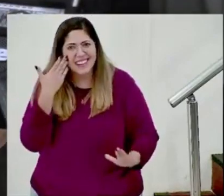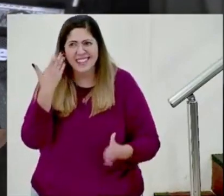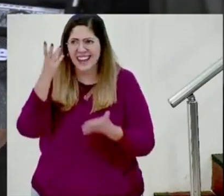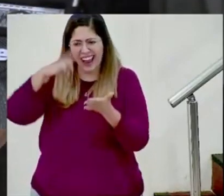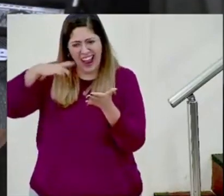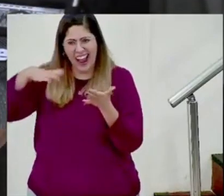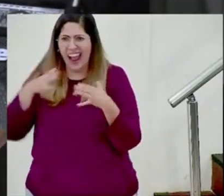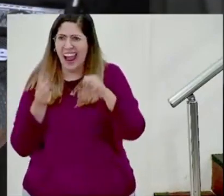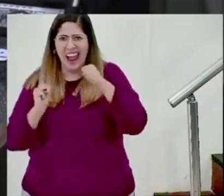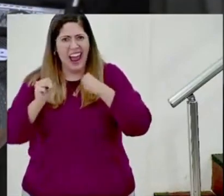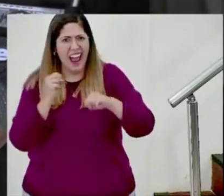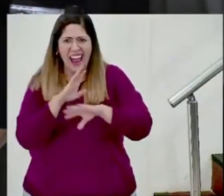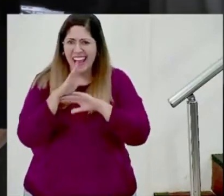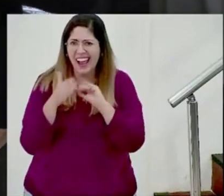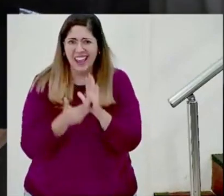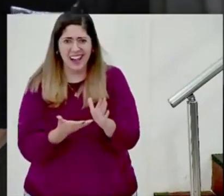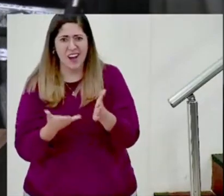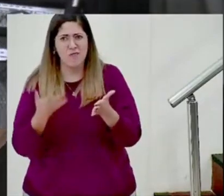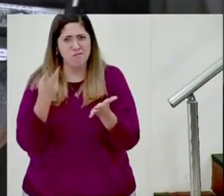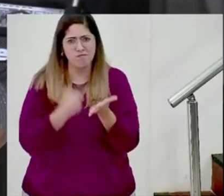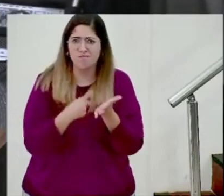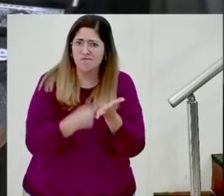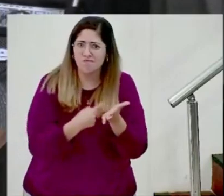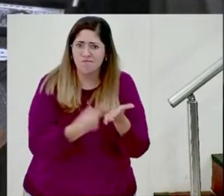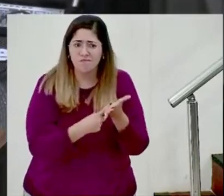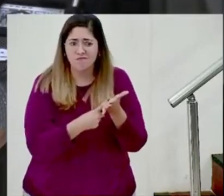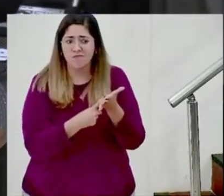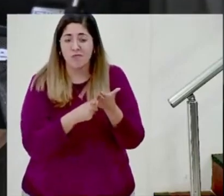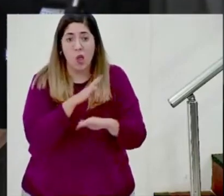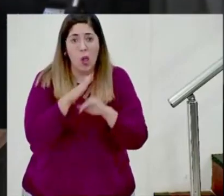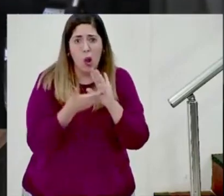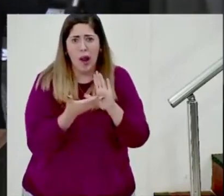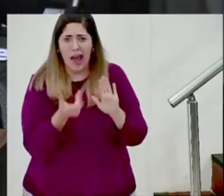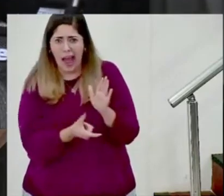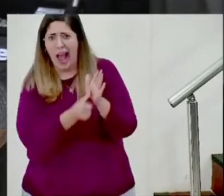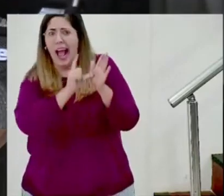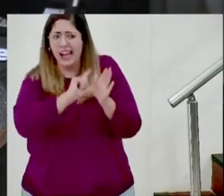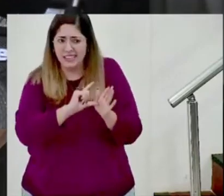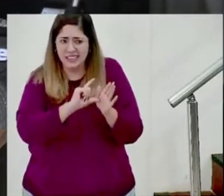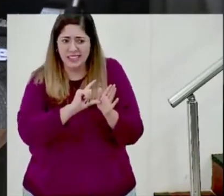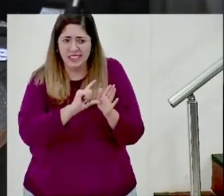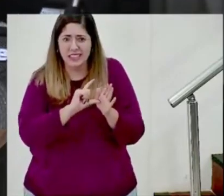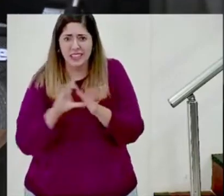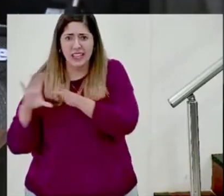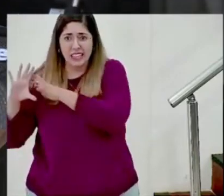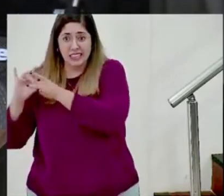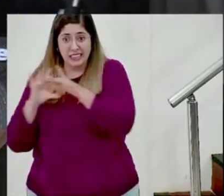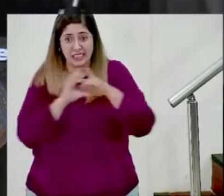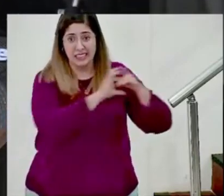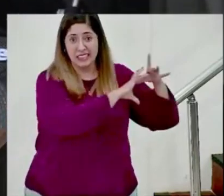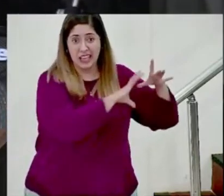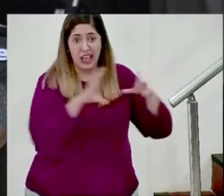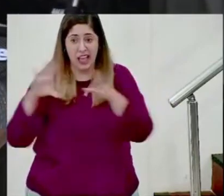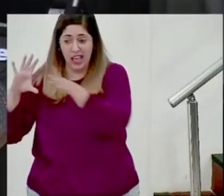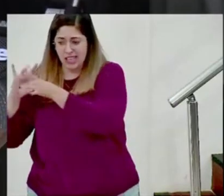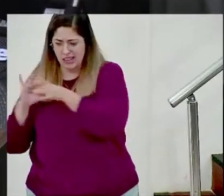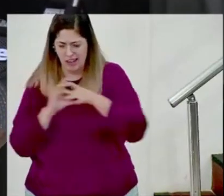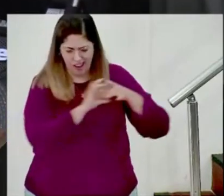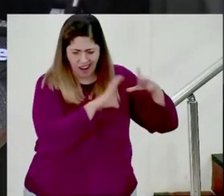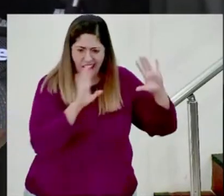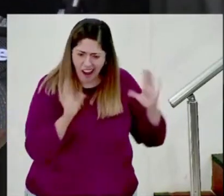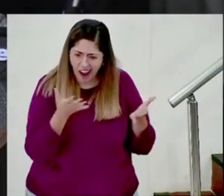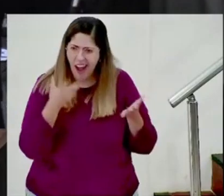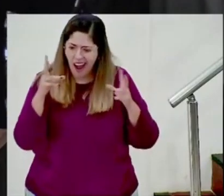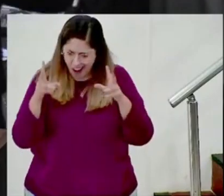salmo, tendo todas essas informações como pano de fundo contextual, você começa a enxergar coisas no salmo que talvez antes não desse para